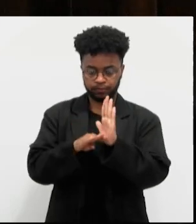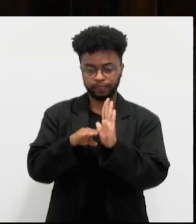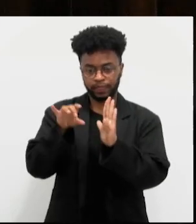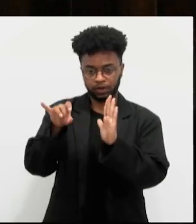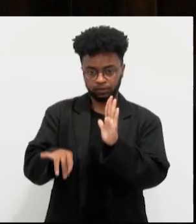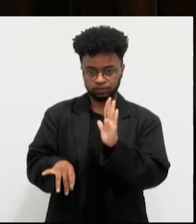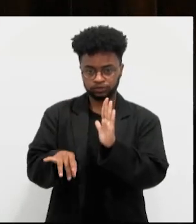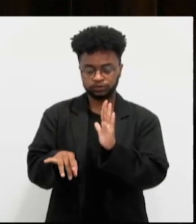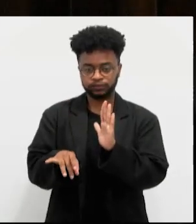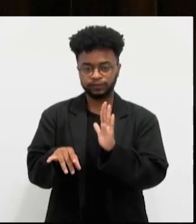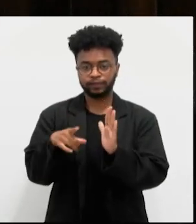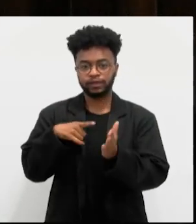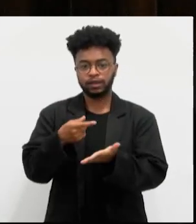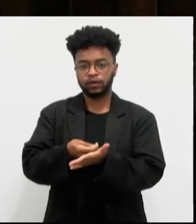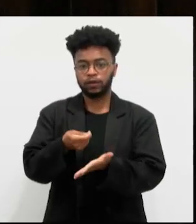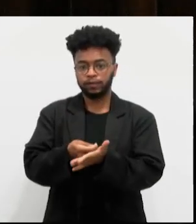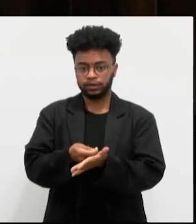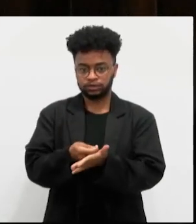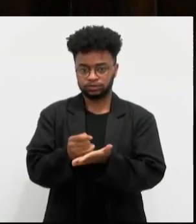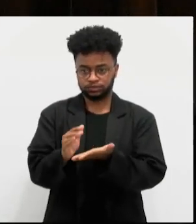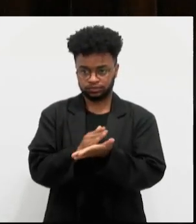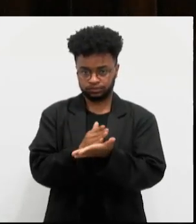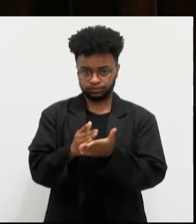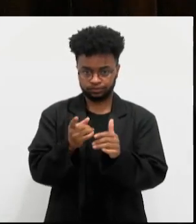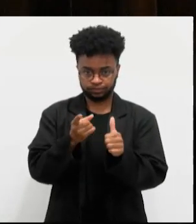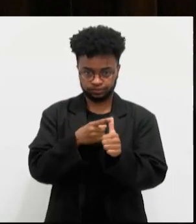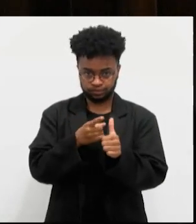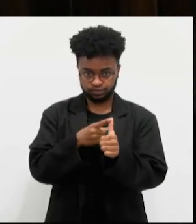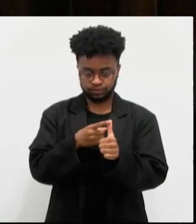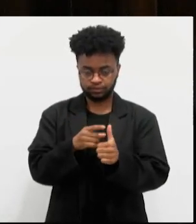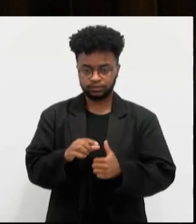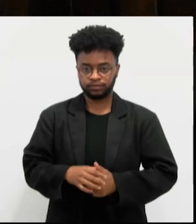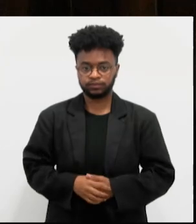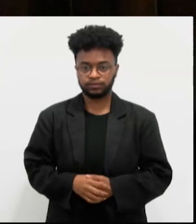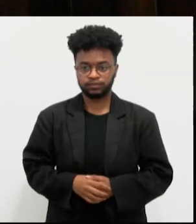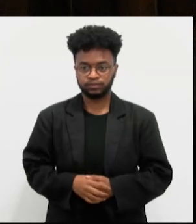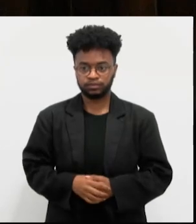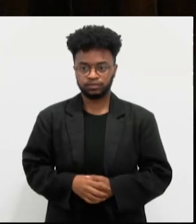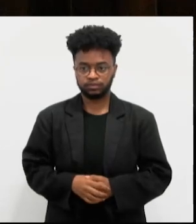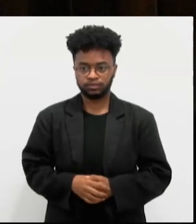entre outras obrigações, 1. Se